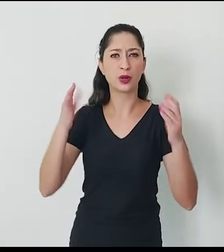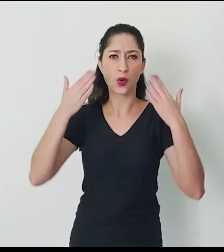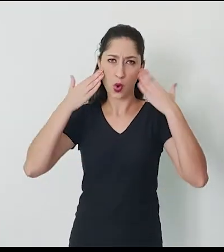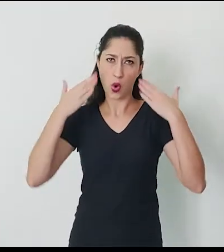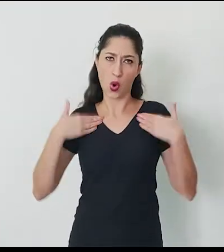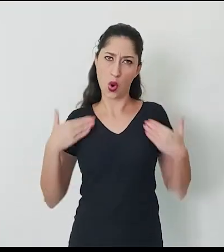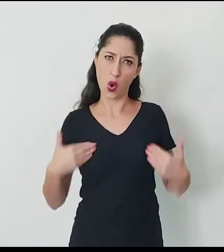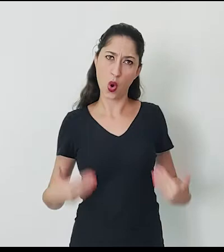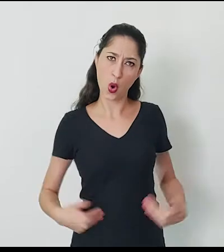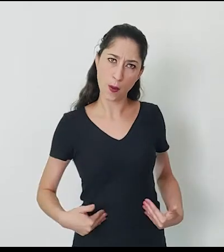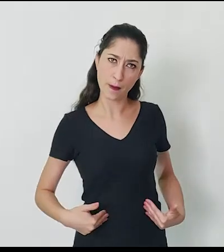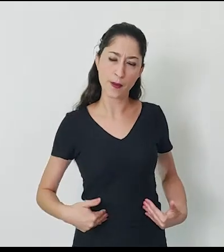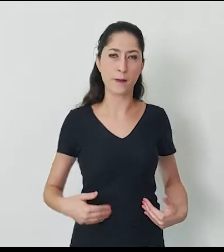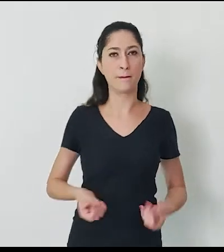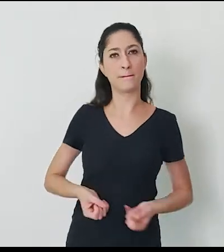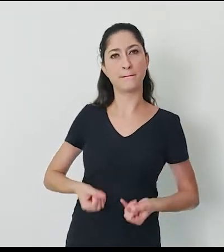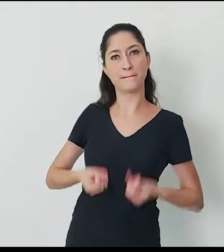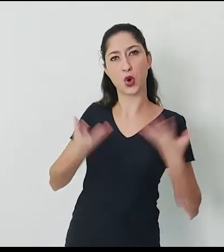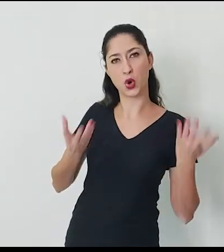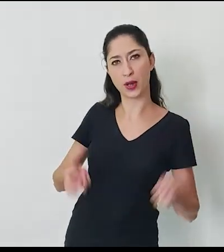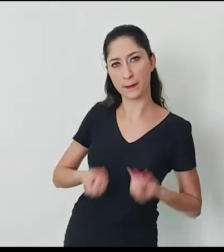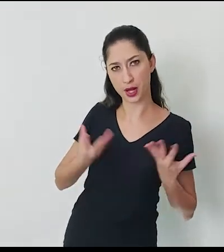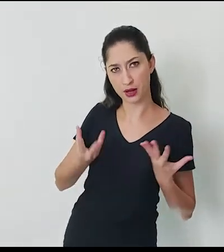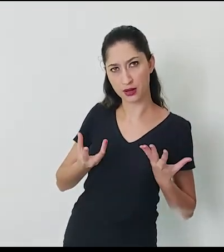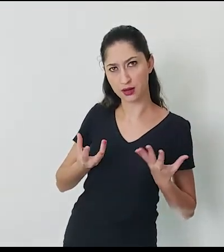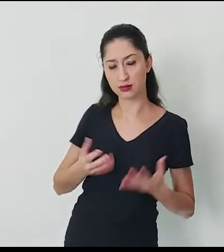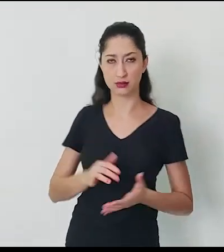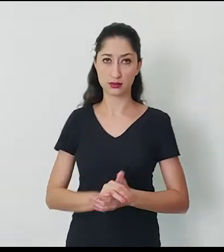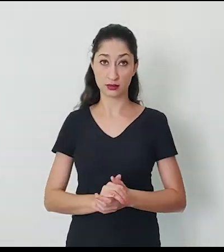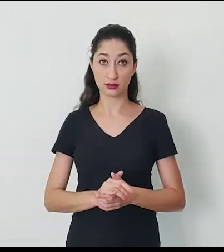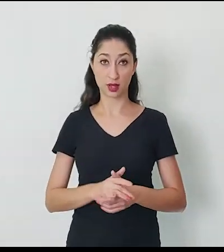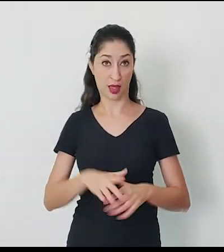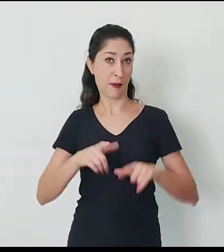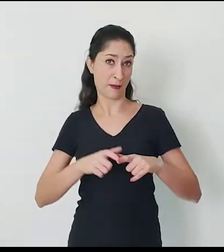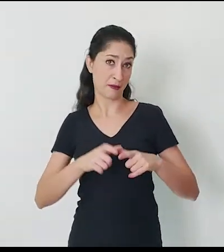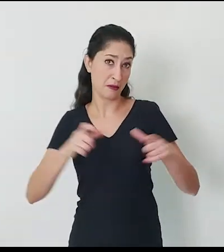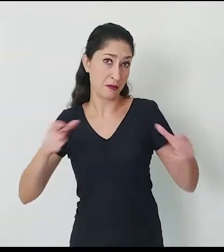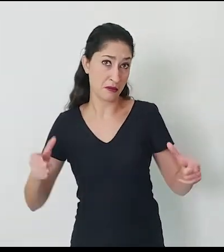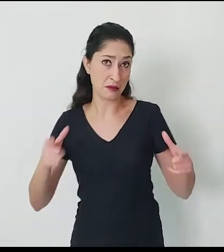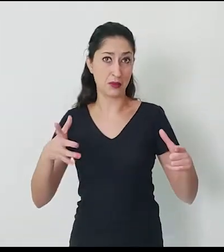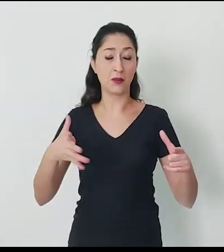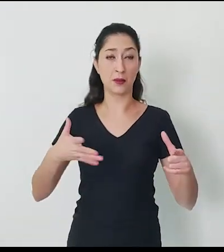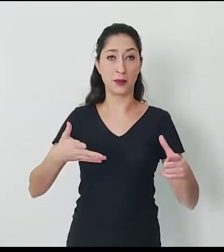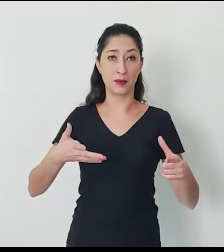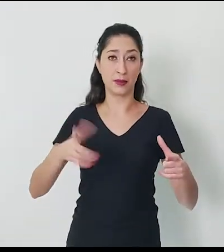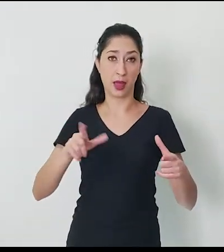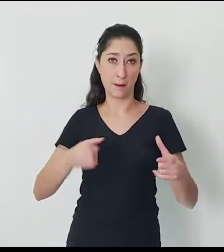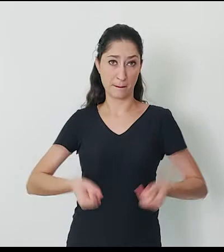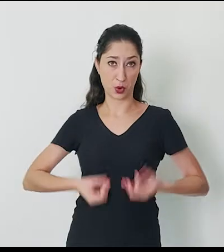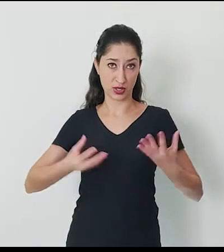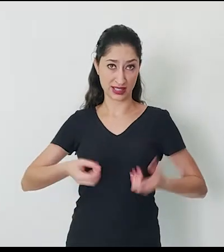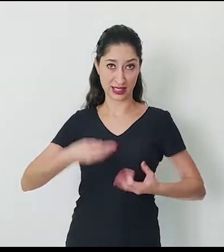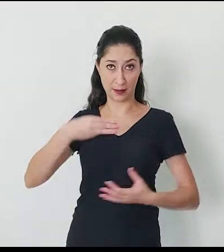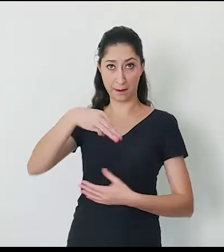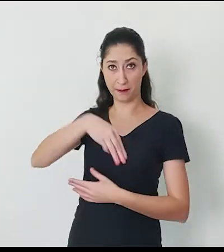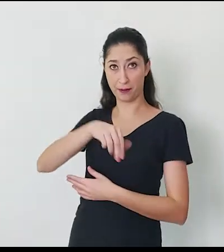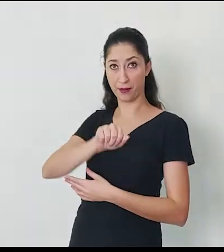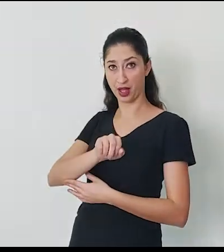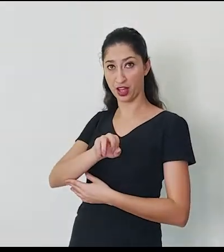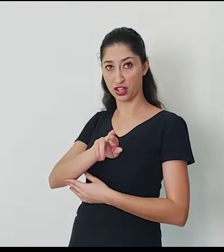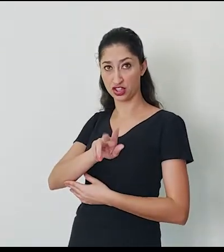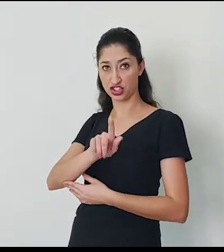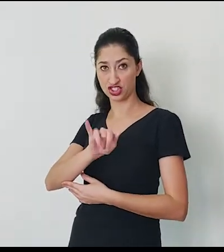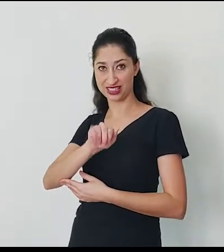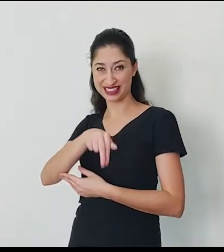discutir um pouco sobre o que seria um corpo poema, né? A poesia marginal, ela geralmente é falada, então ela tem